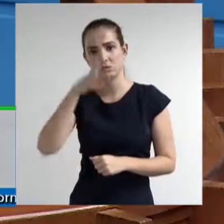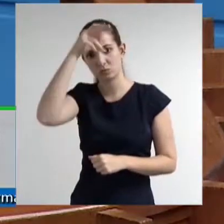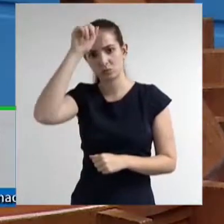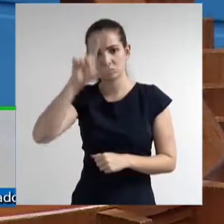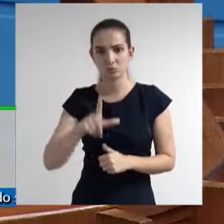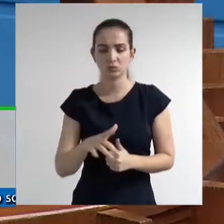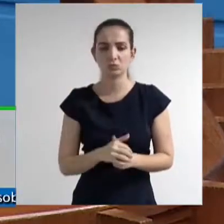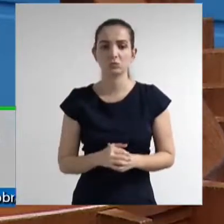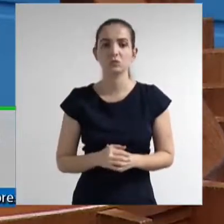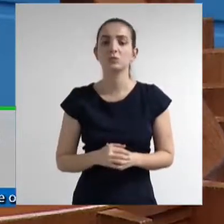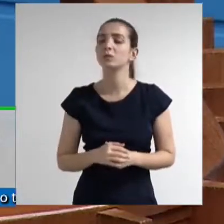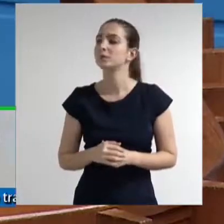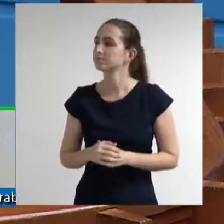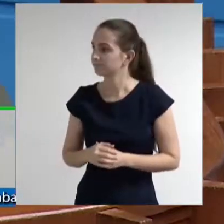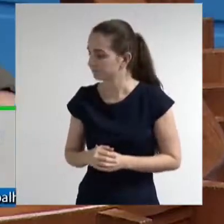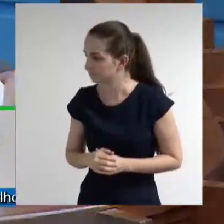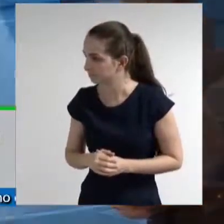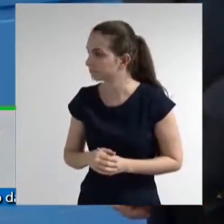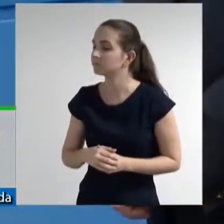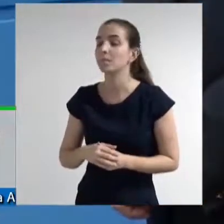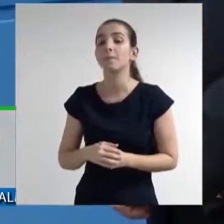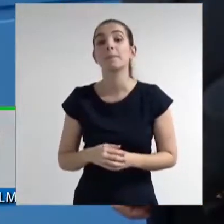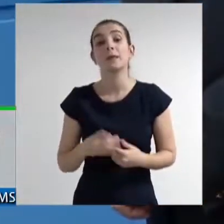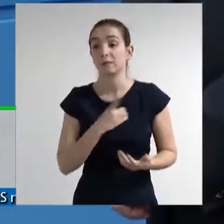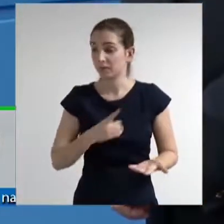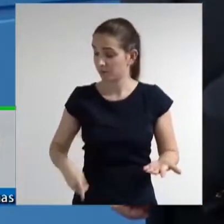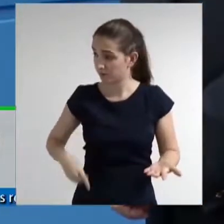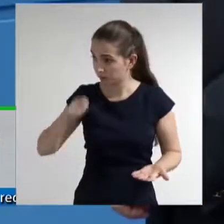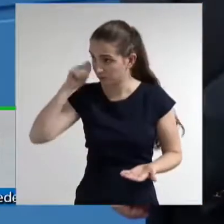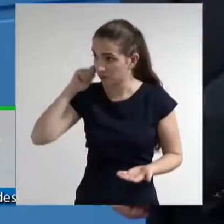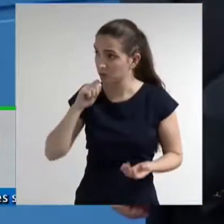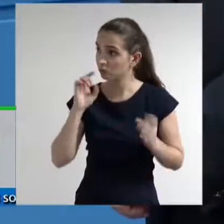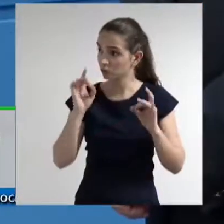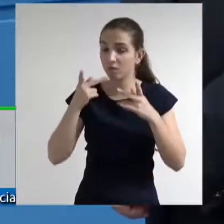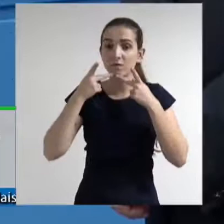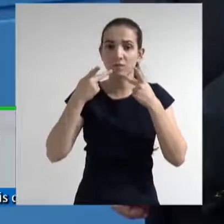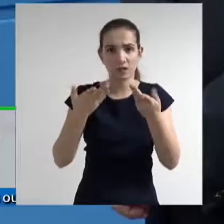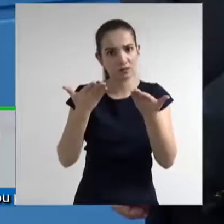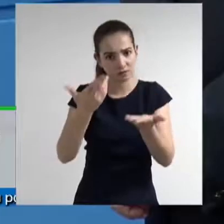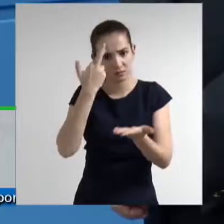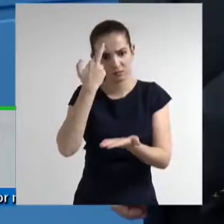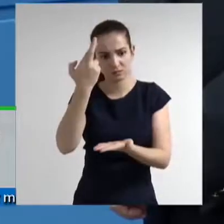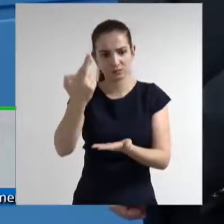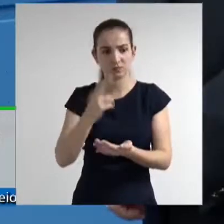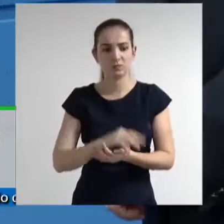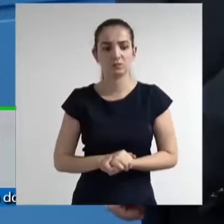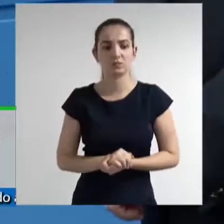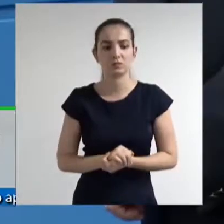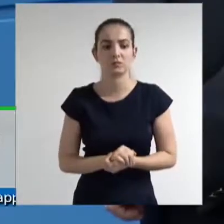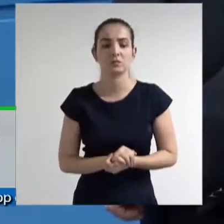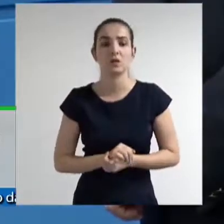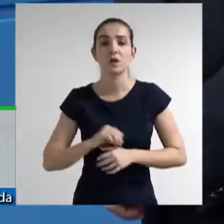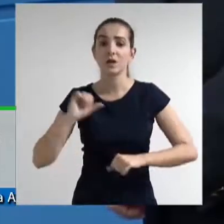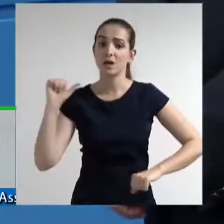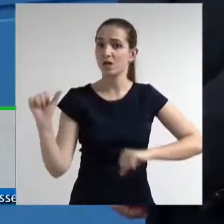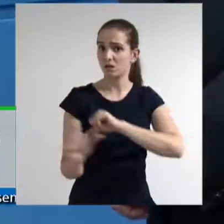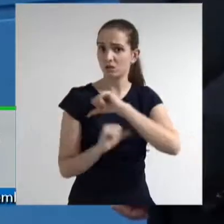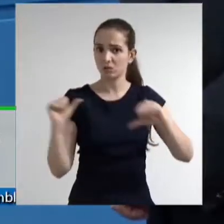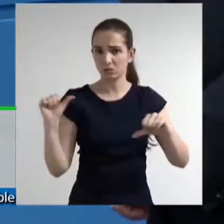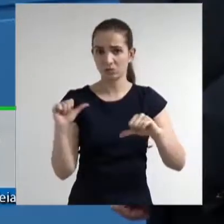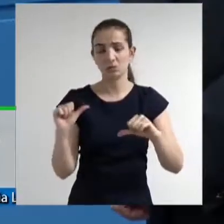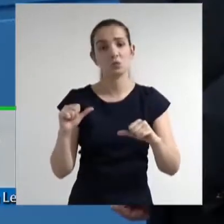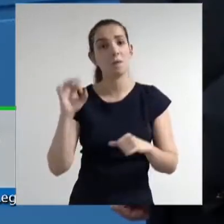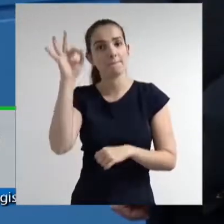Barbosinha? Deputado Amarildo, só acrescentar a fala de Vossa Excelência que a alteração